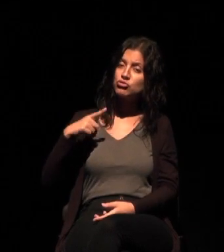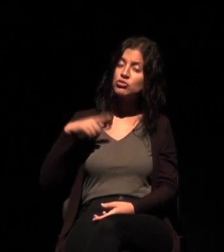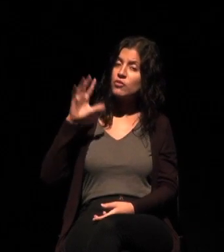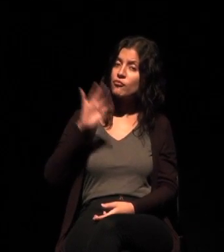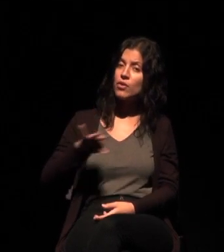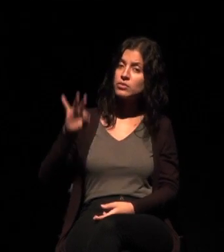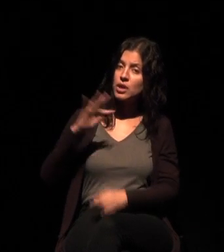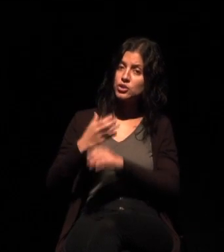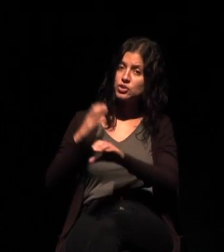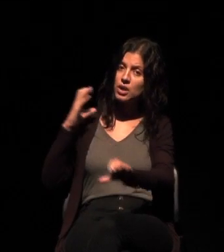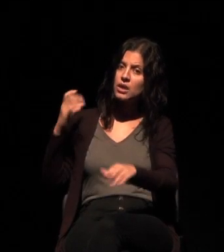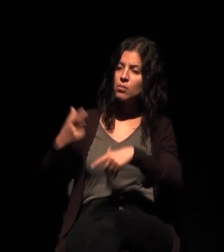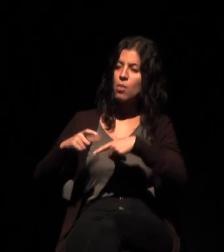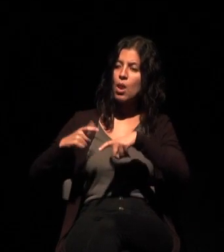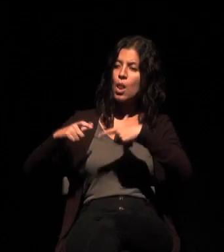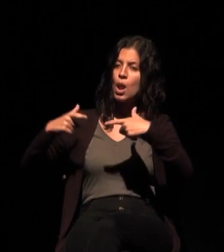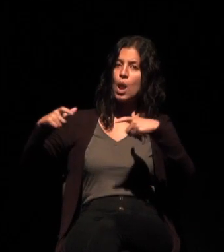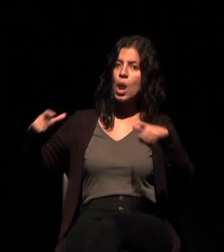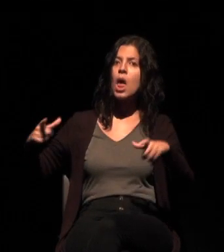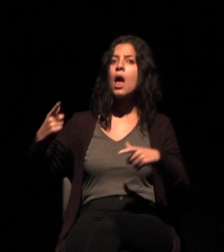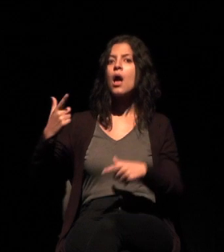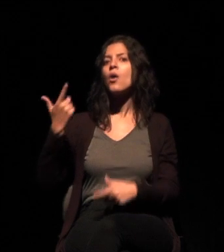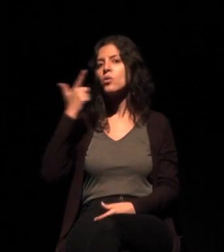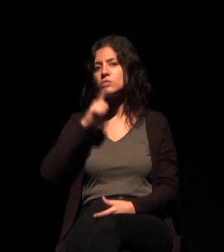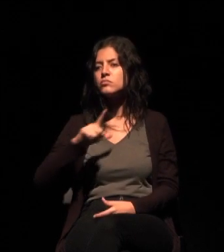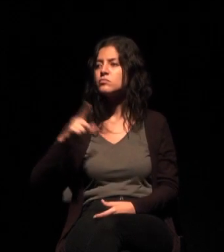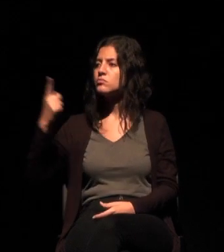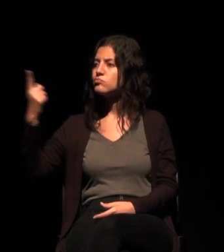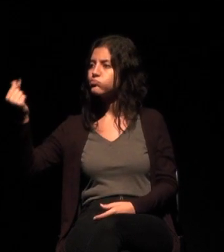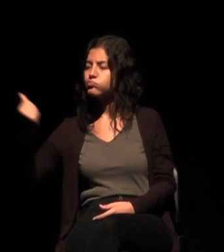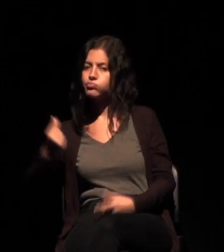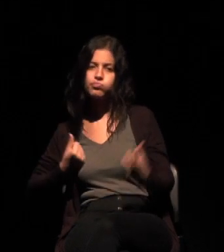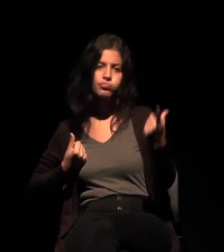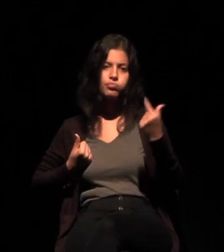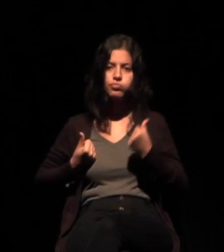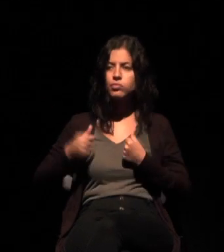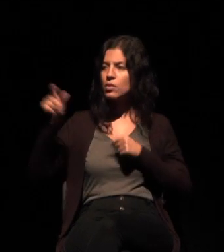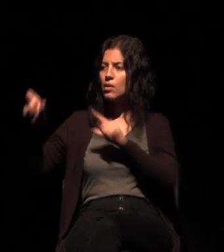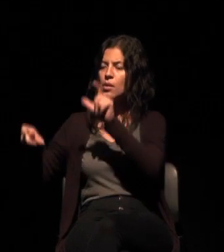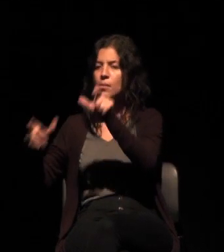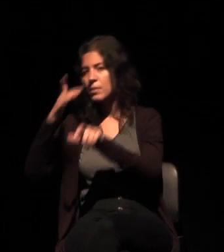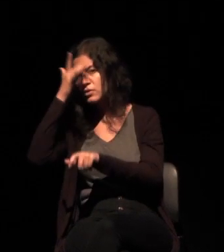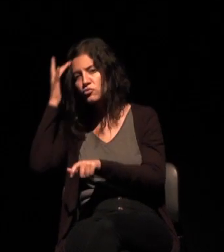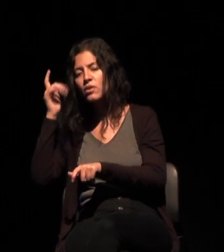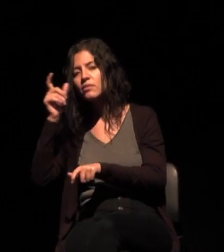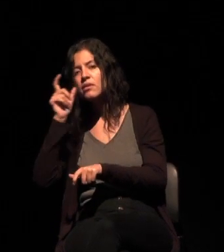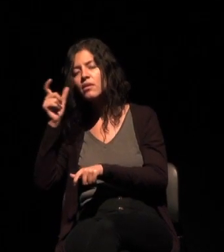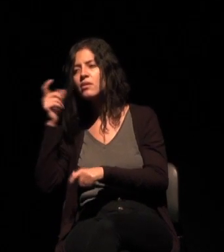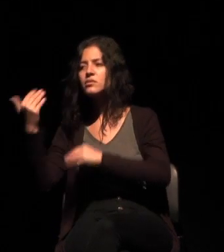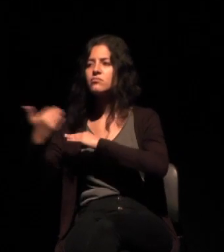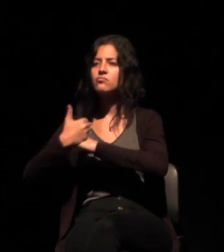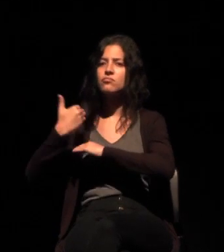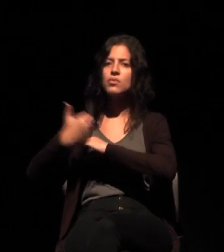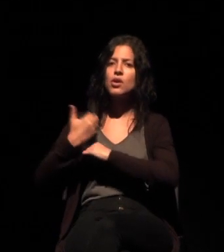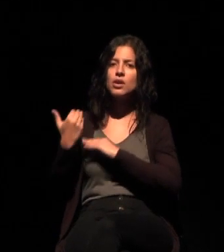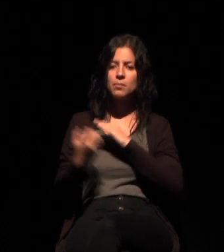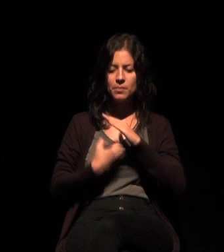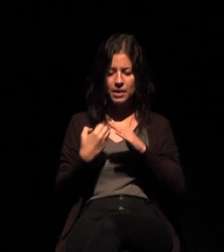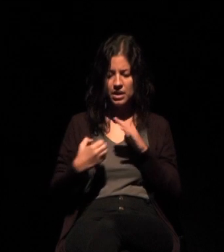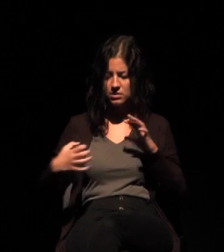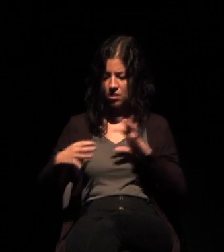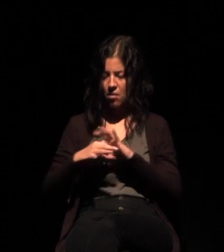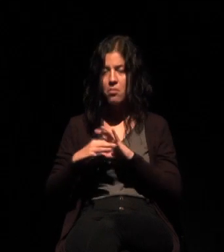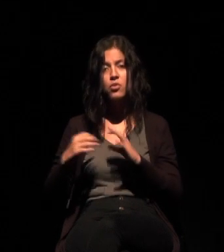libertar recursos humanos e empreendedores e e gente com interesse em criar novas empresas tecnológicas